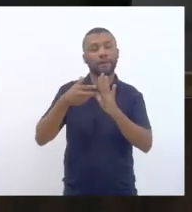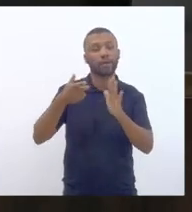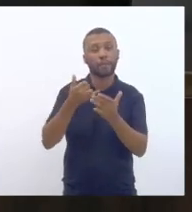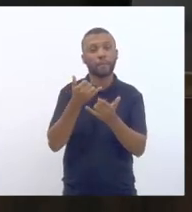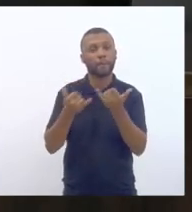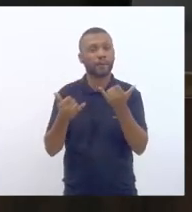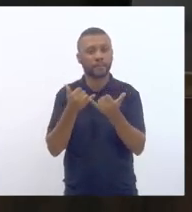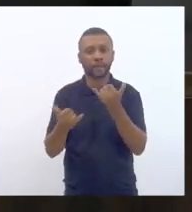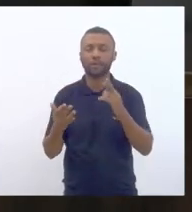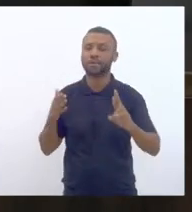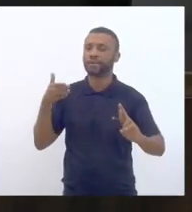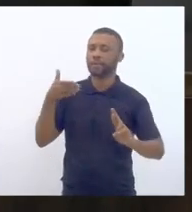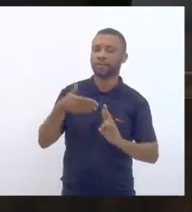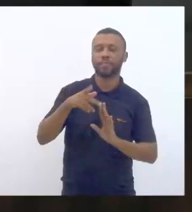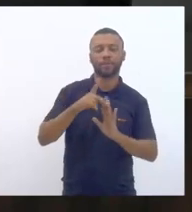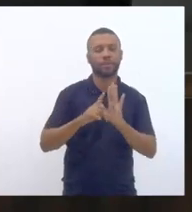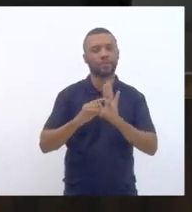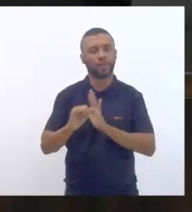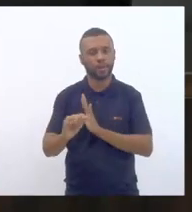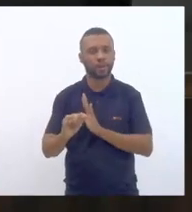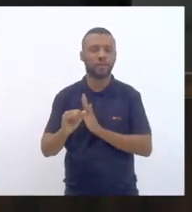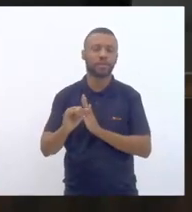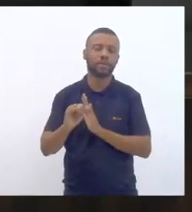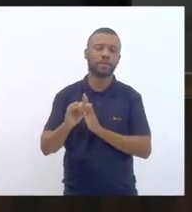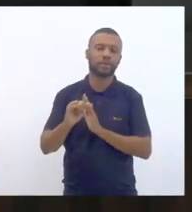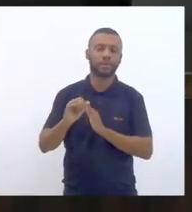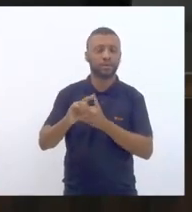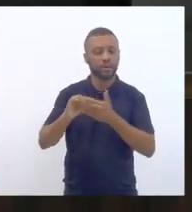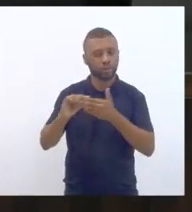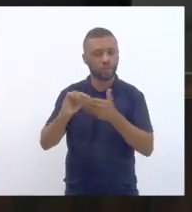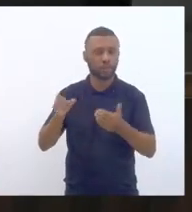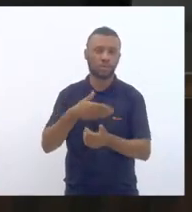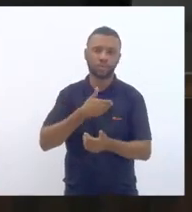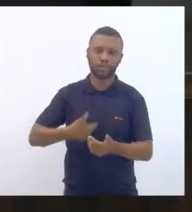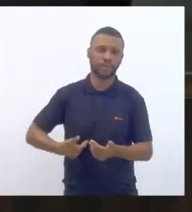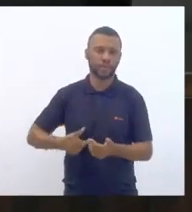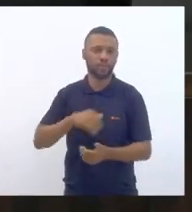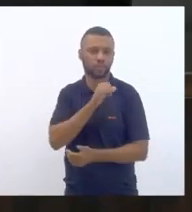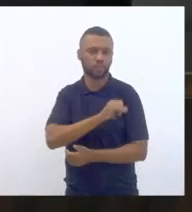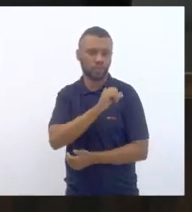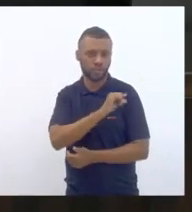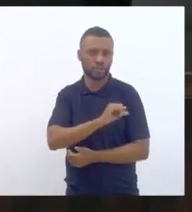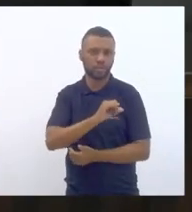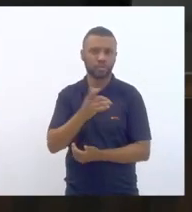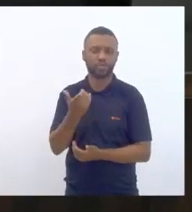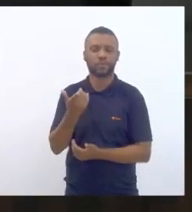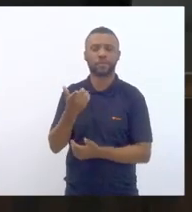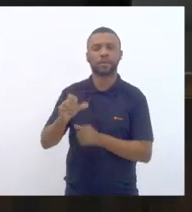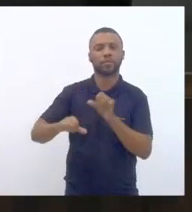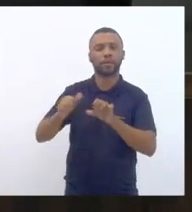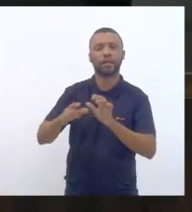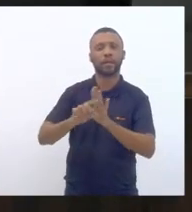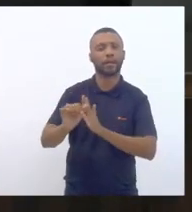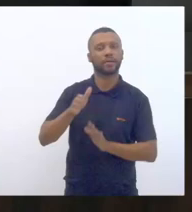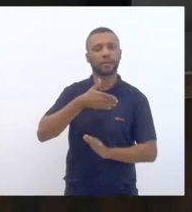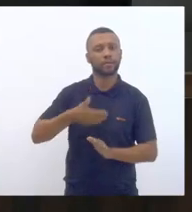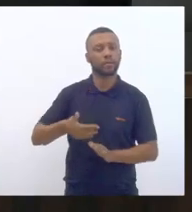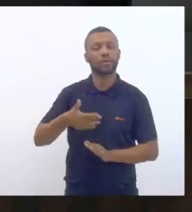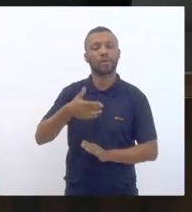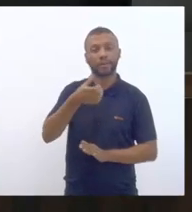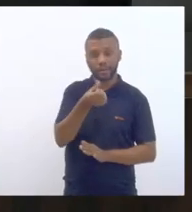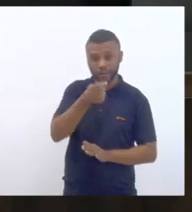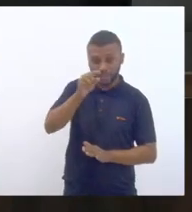ao projeto de lei 5672 de 22, de autoria do Poder Executivo, mensagem 16 de 22, que altera a lei estadual